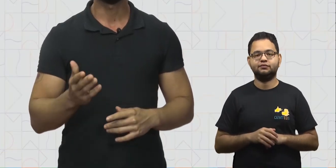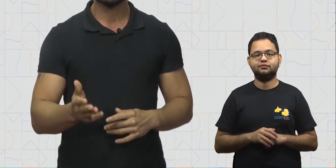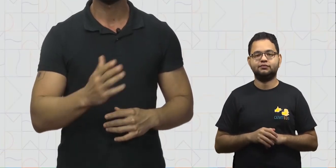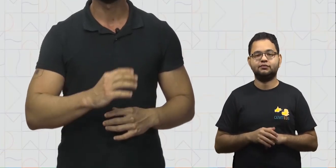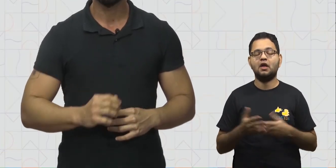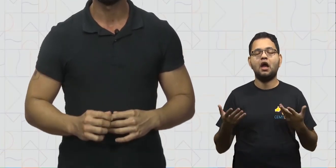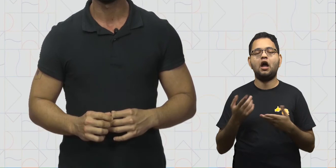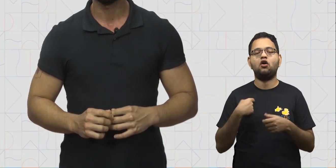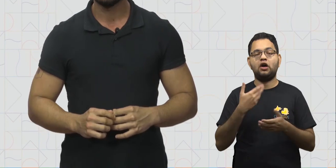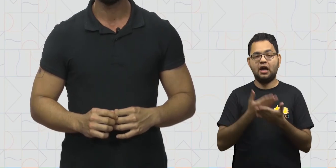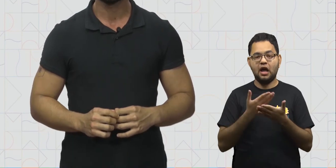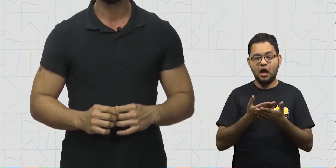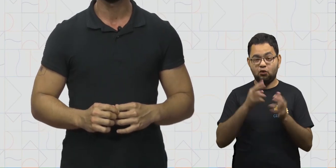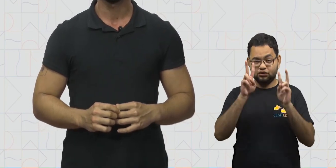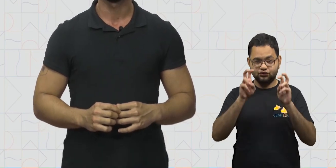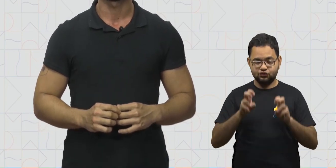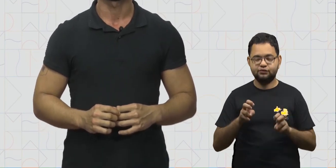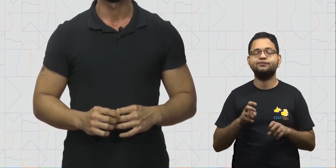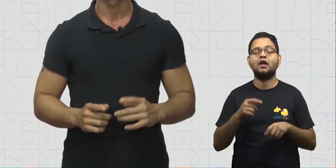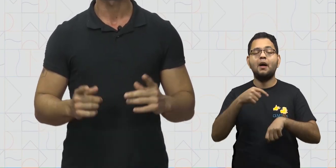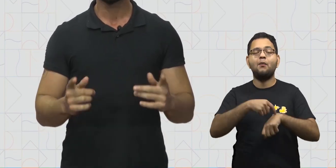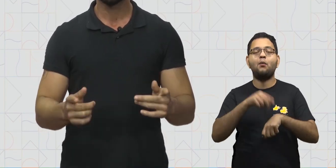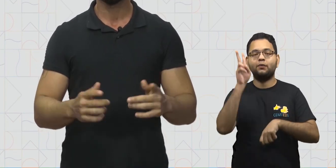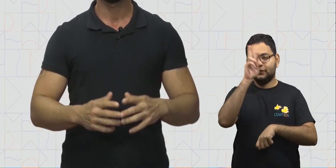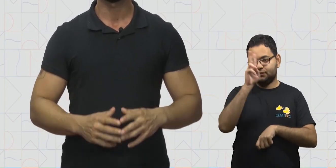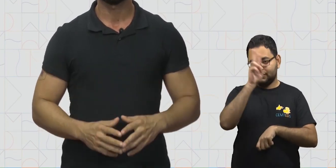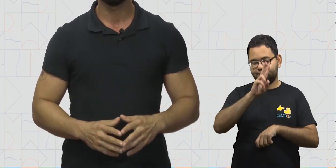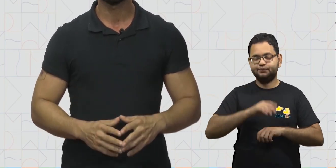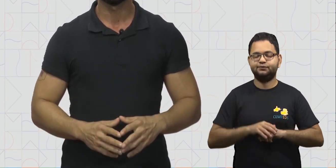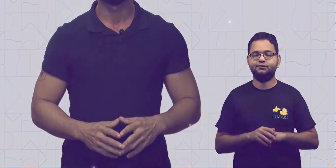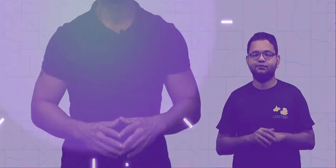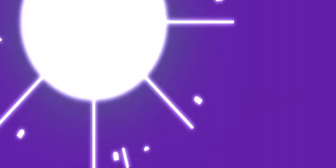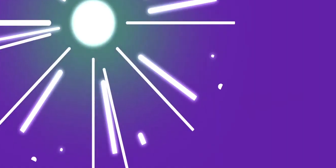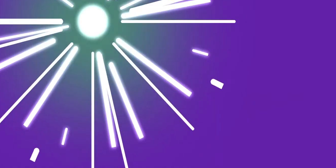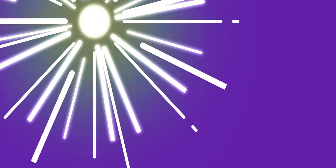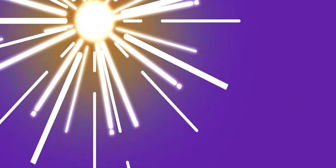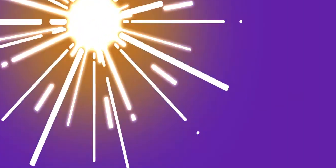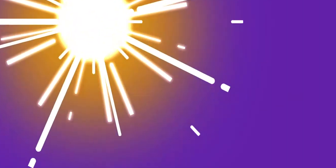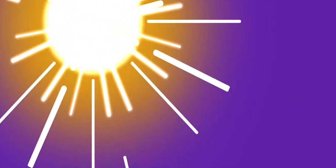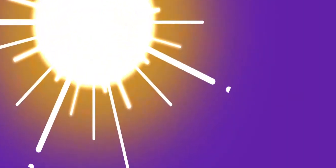vamos lembrar um pouco do que vimos na aula de hoje. Chegou a hora da revisão.